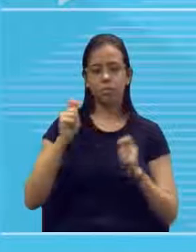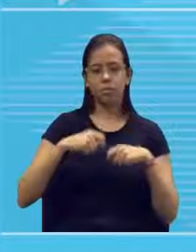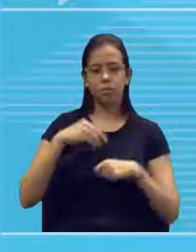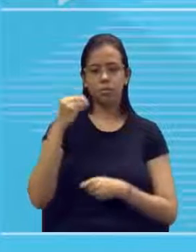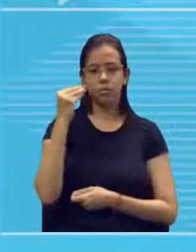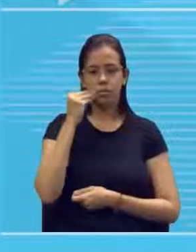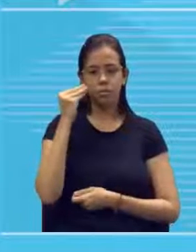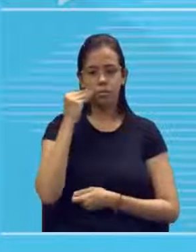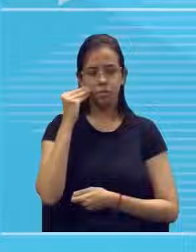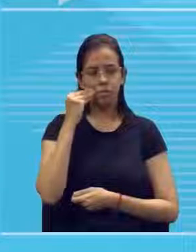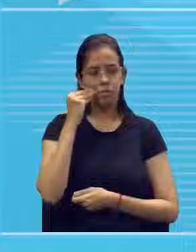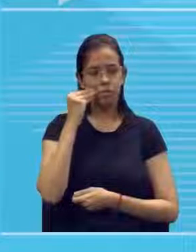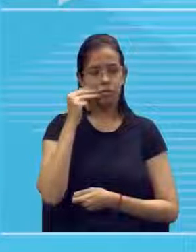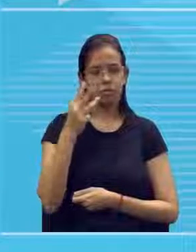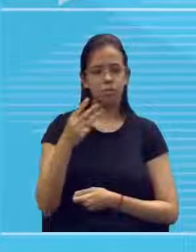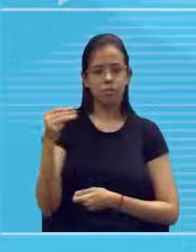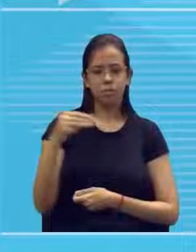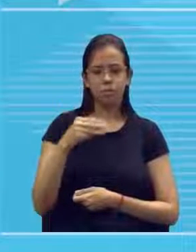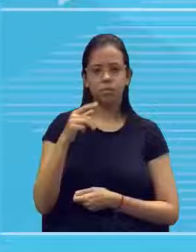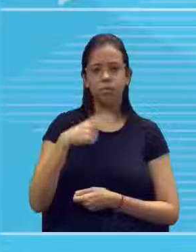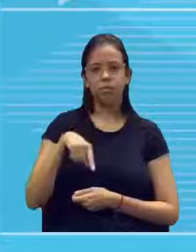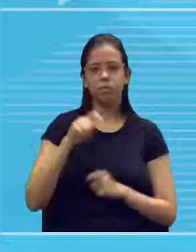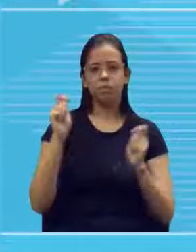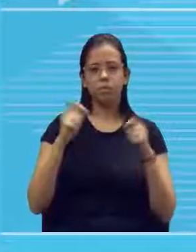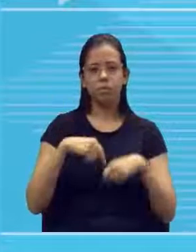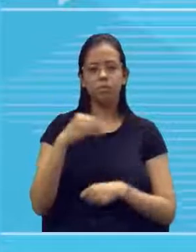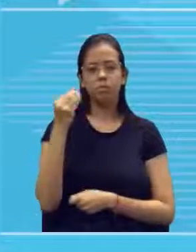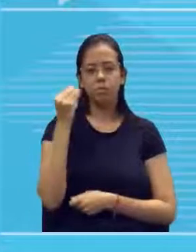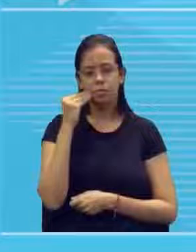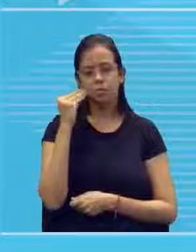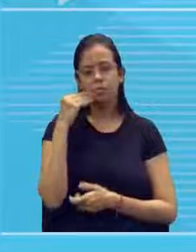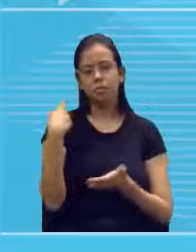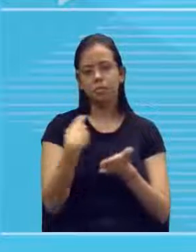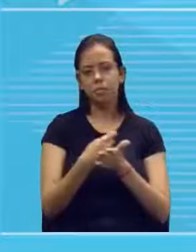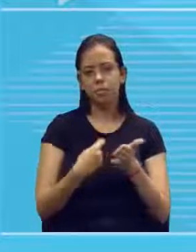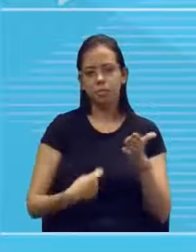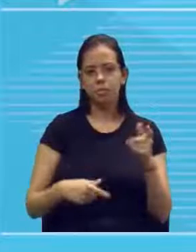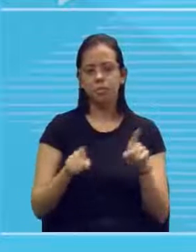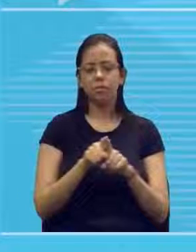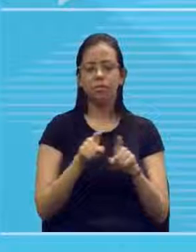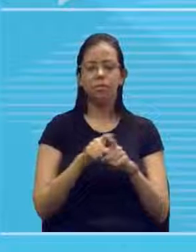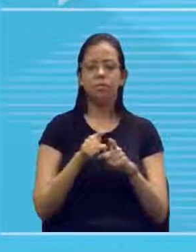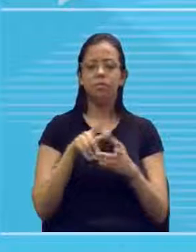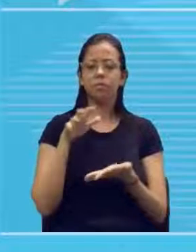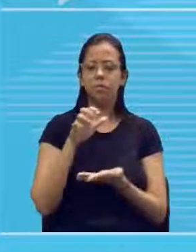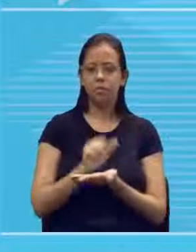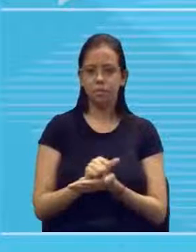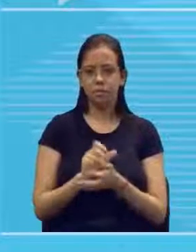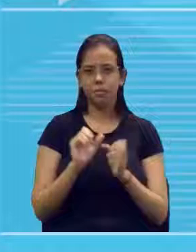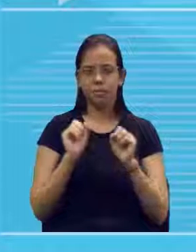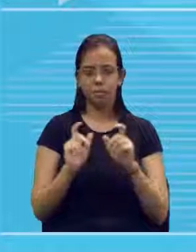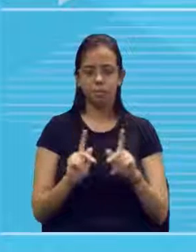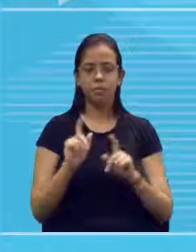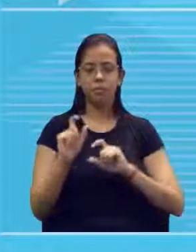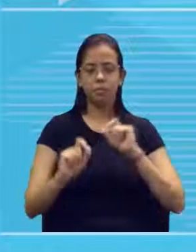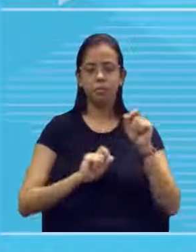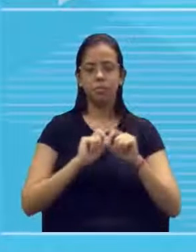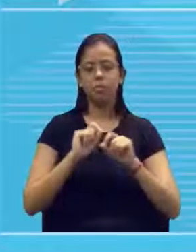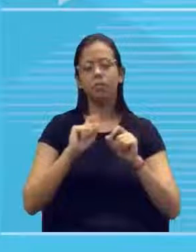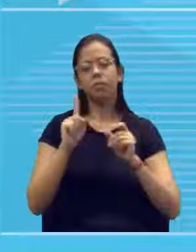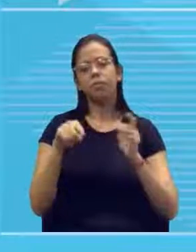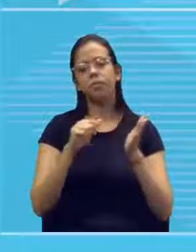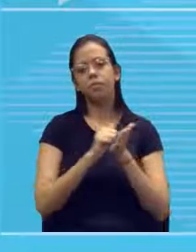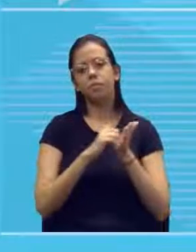tentarem né Rê quase não Três minutinhos para vocês tentarem anotar a fazerem print né do que essa